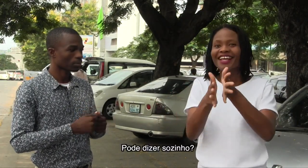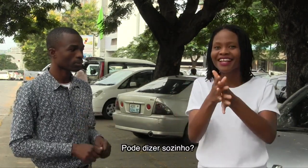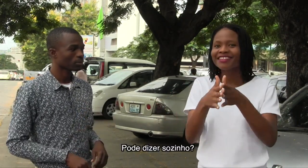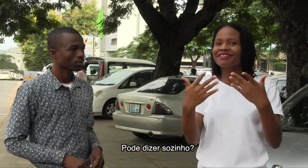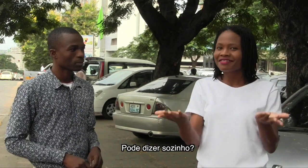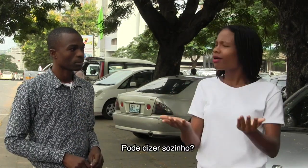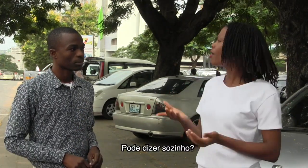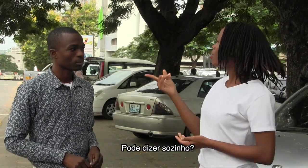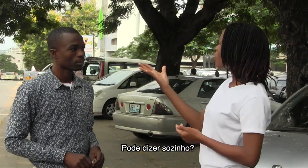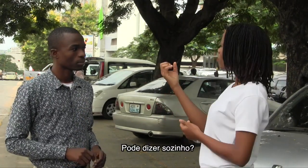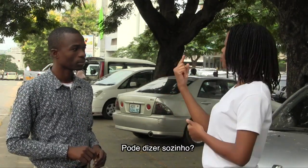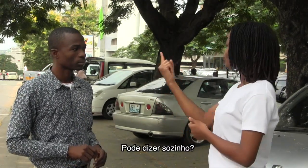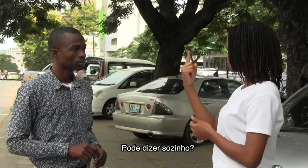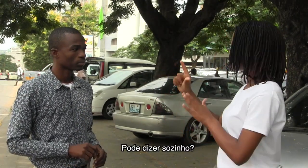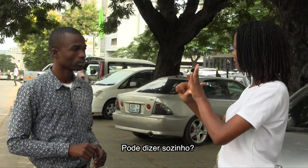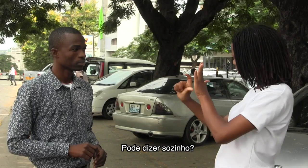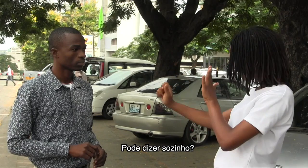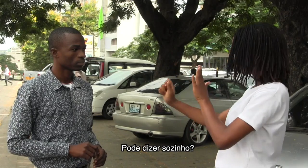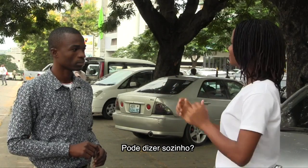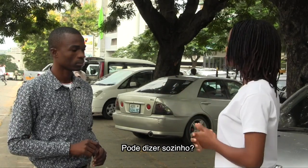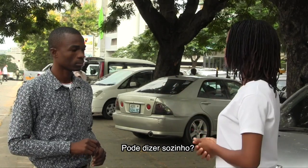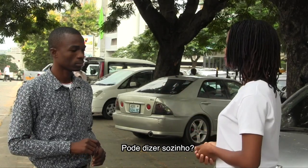Pode dizer sozinha?